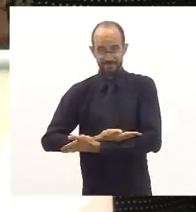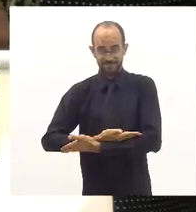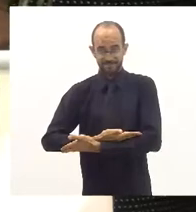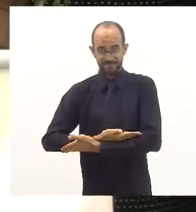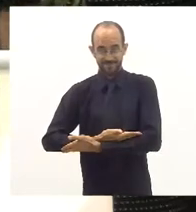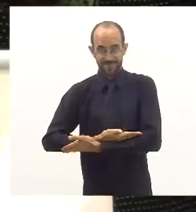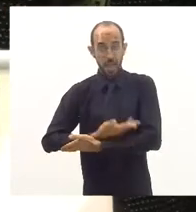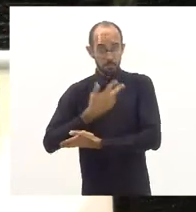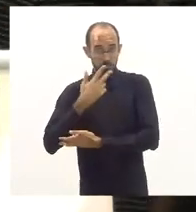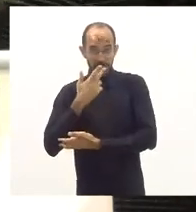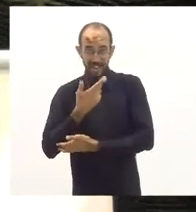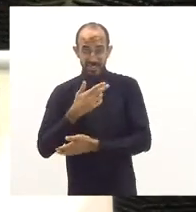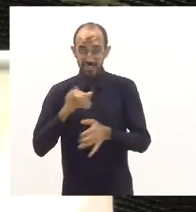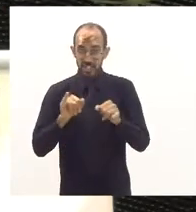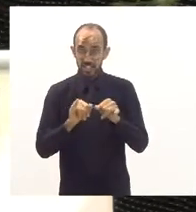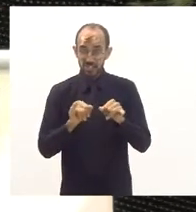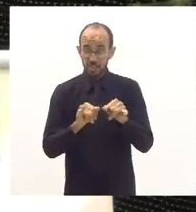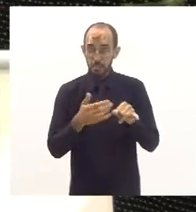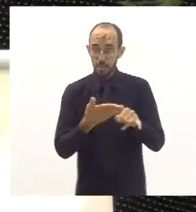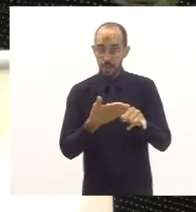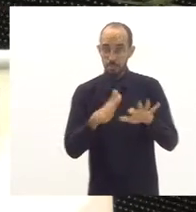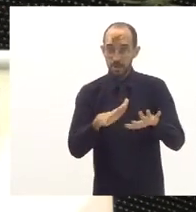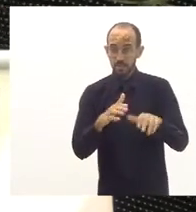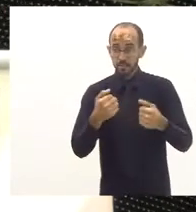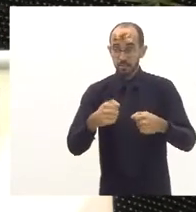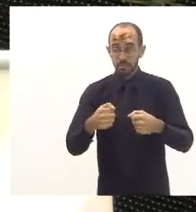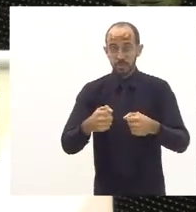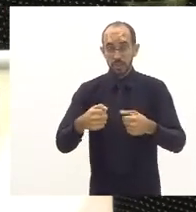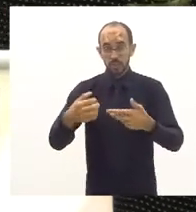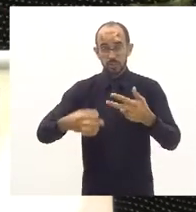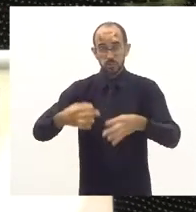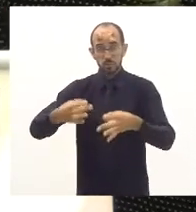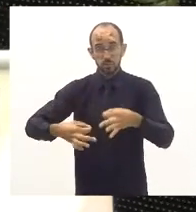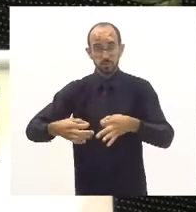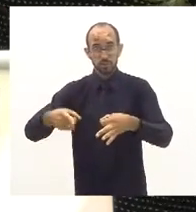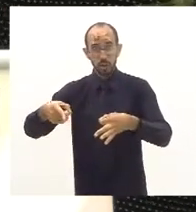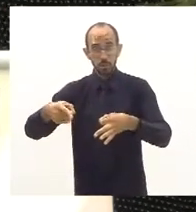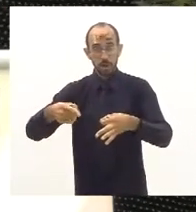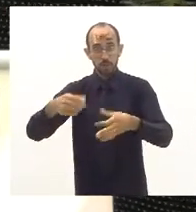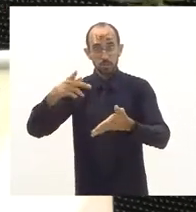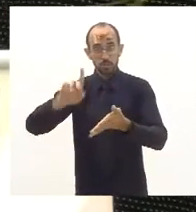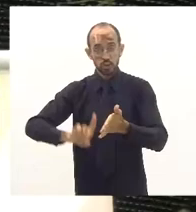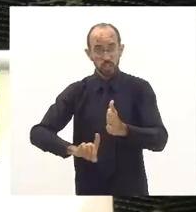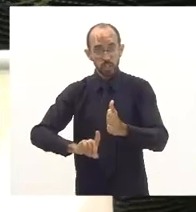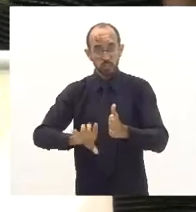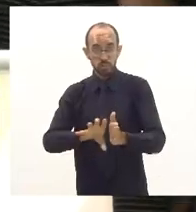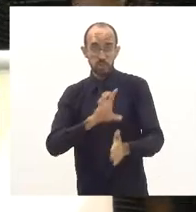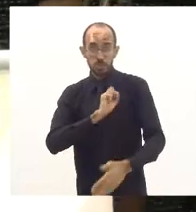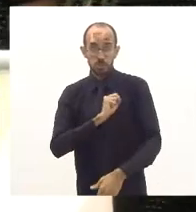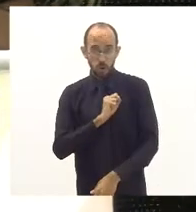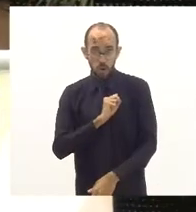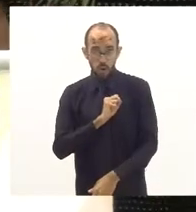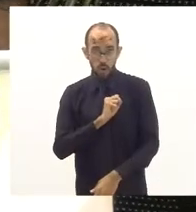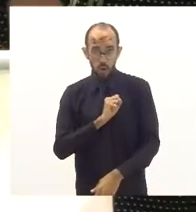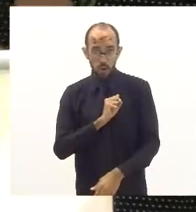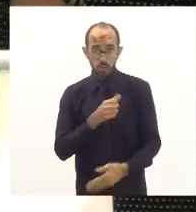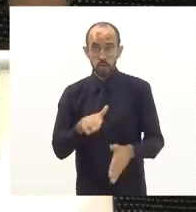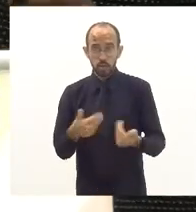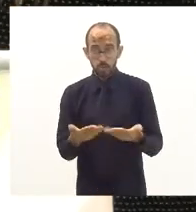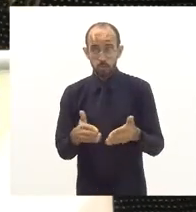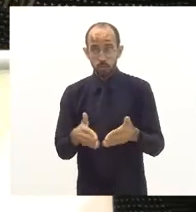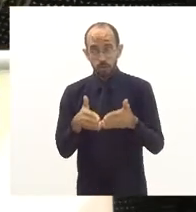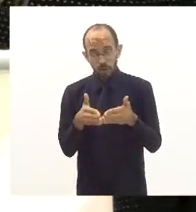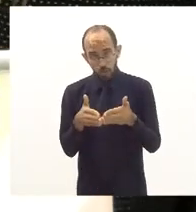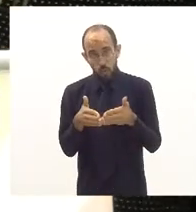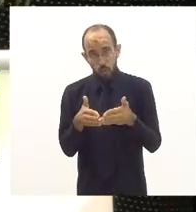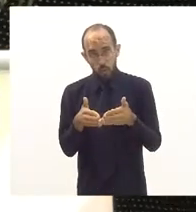ser patético, porque a gente precisa judicializar o direito de amar. Mas é isso que a gente está fazendo. Então, por favor, compartilhem com